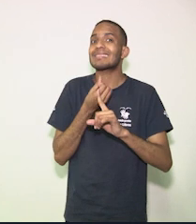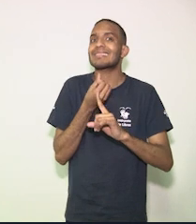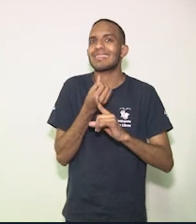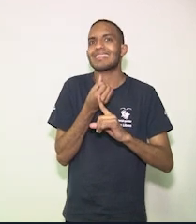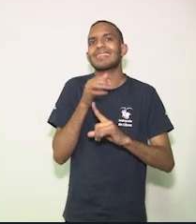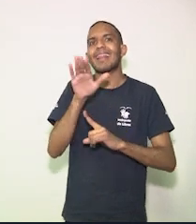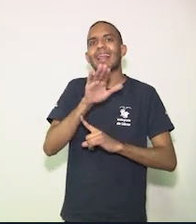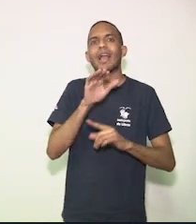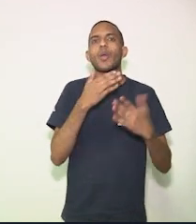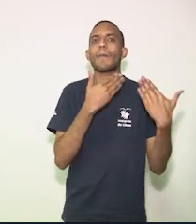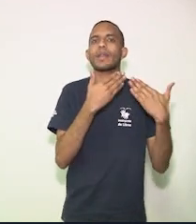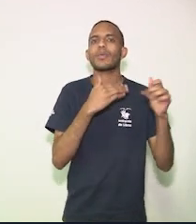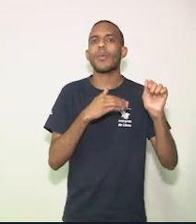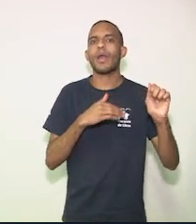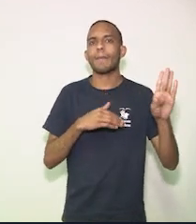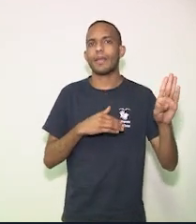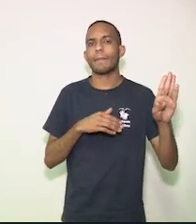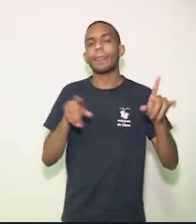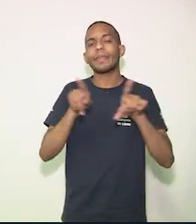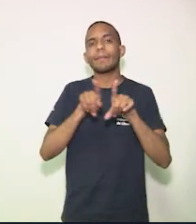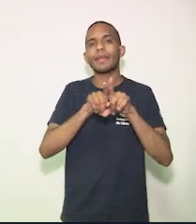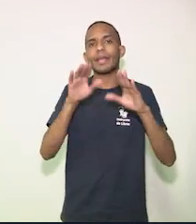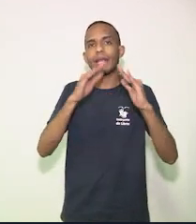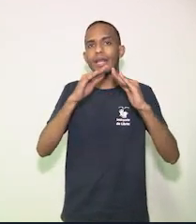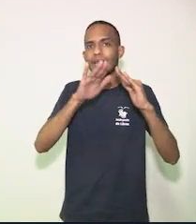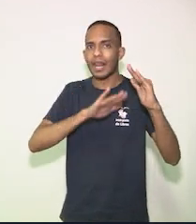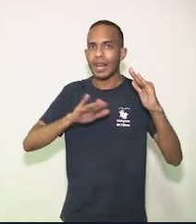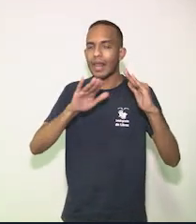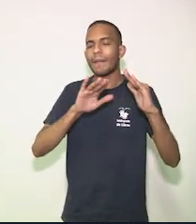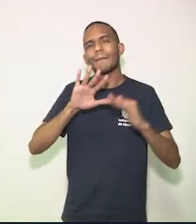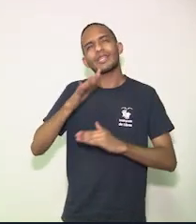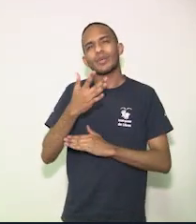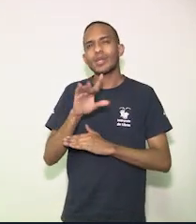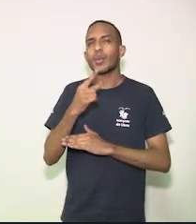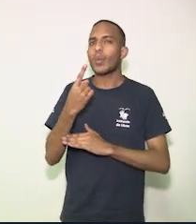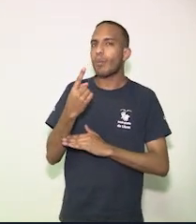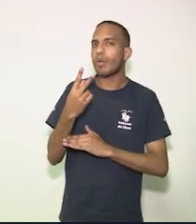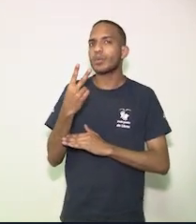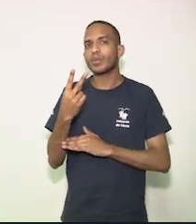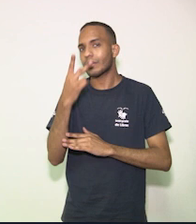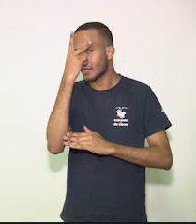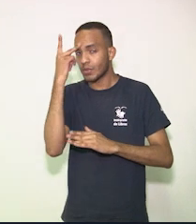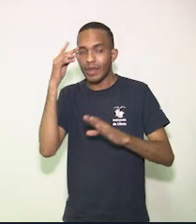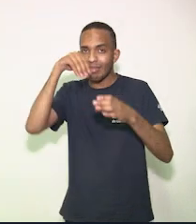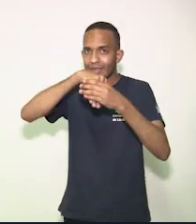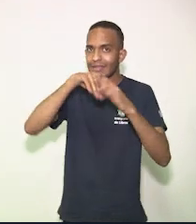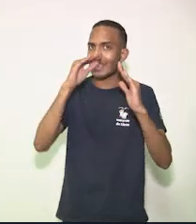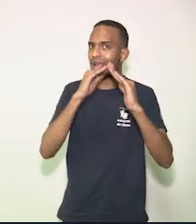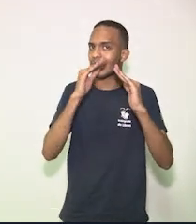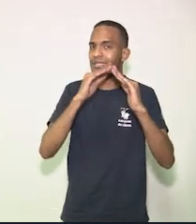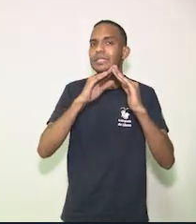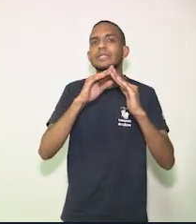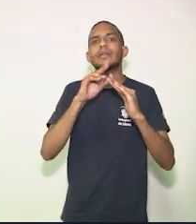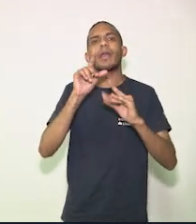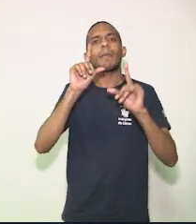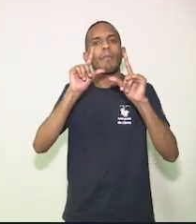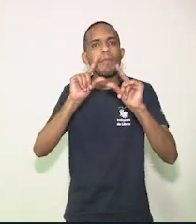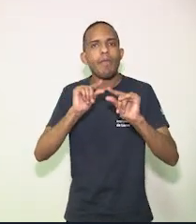que na classe A e B. Moradores no domicílio. Domicílios com 1 ou 2 pessoas mostraram-se